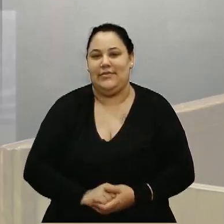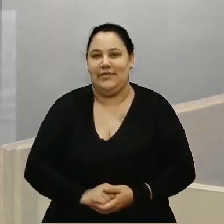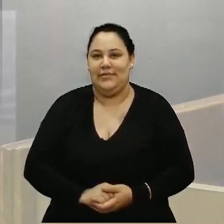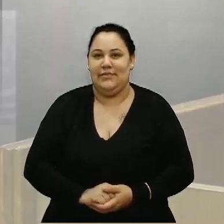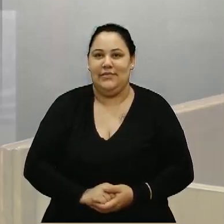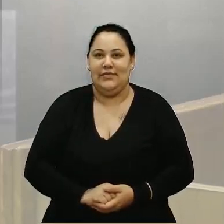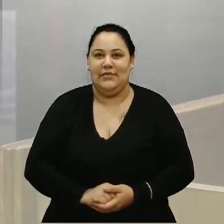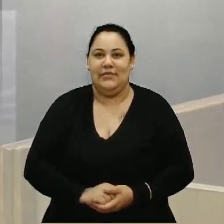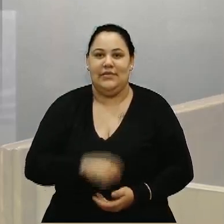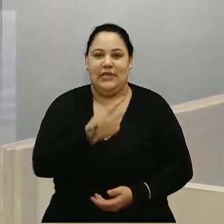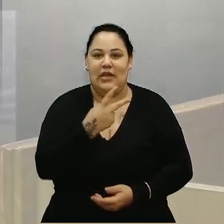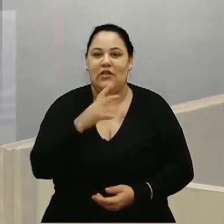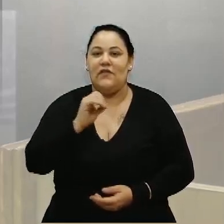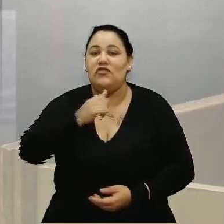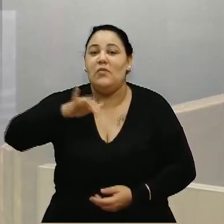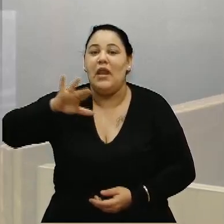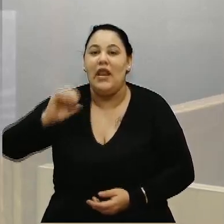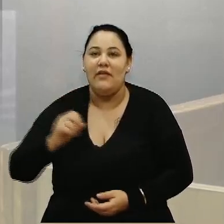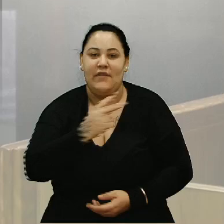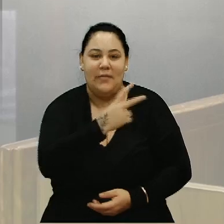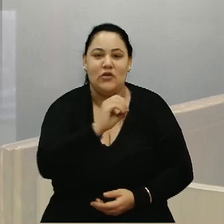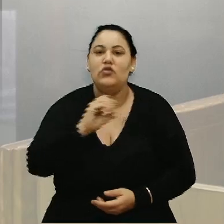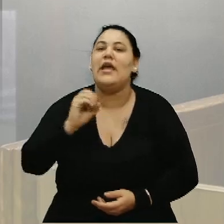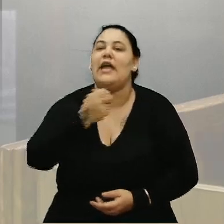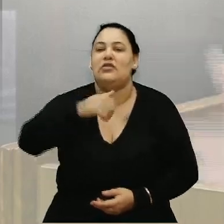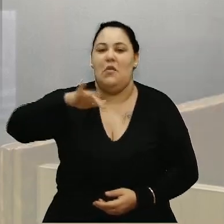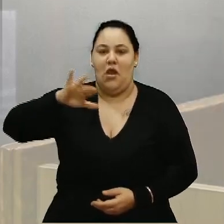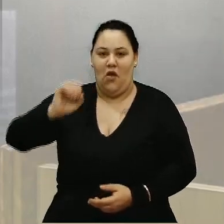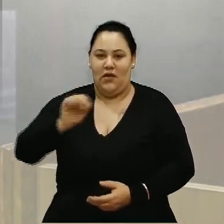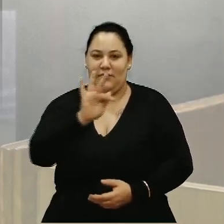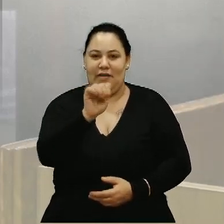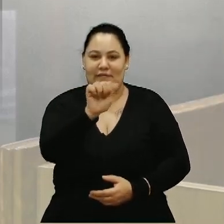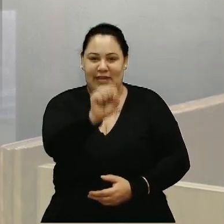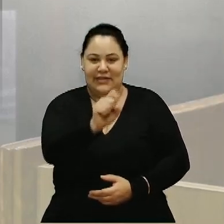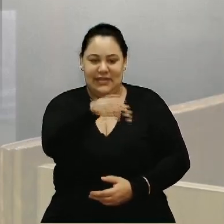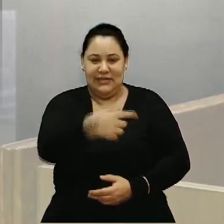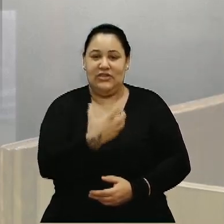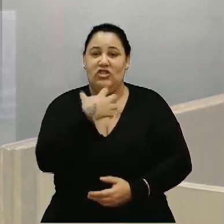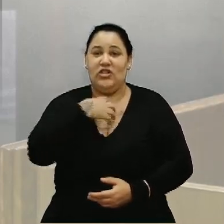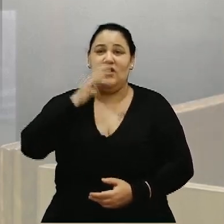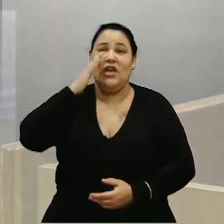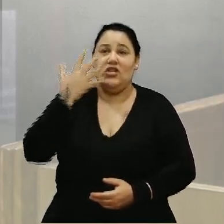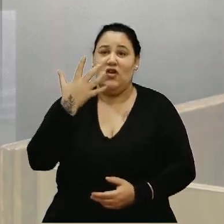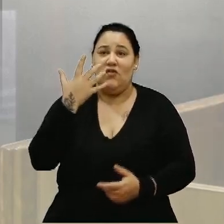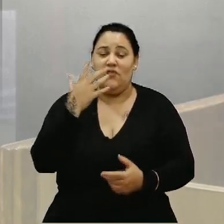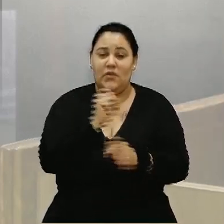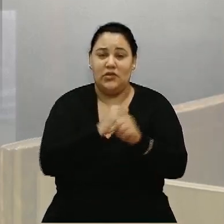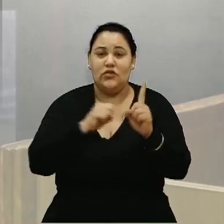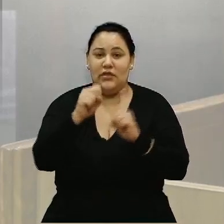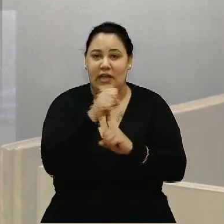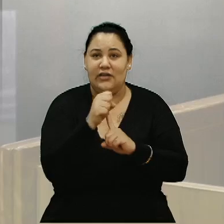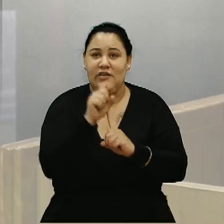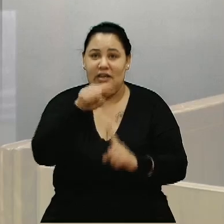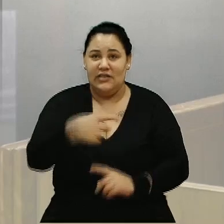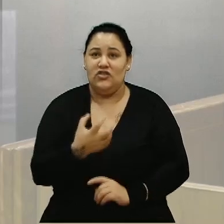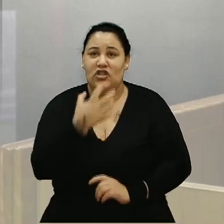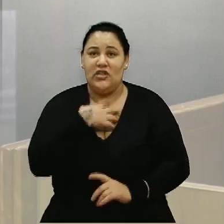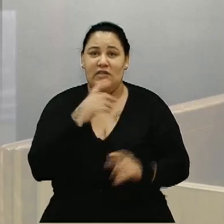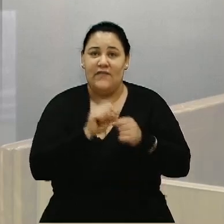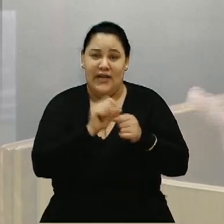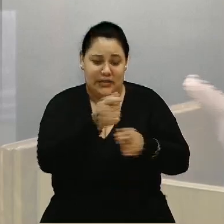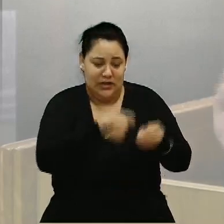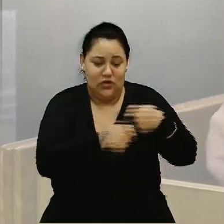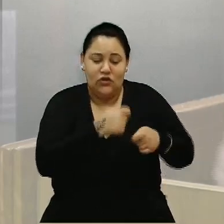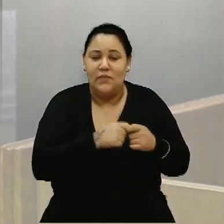milhões vamos para 200 milhões para a FAS. Né? É assim que se resolve uma sociedade? É assim que se faz uma economia funcionar?